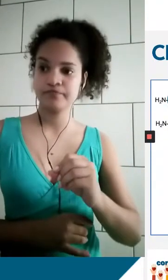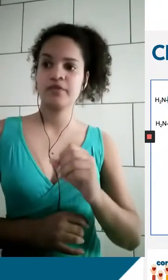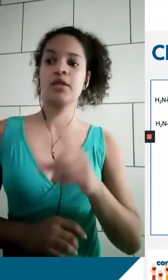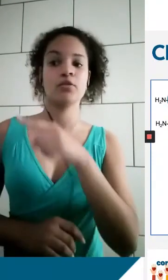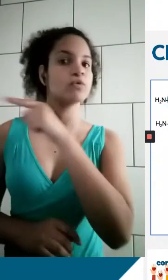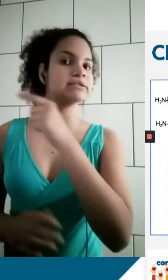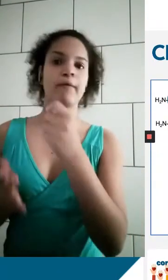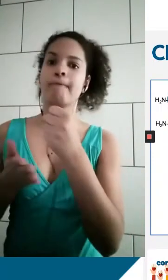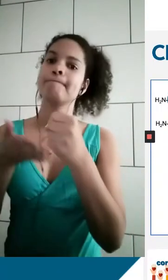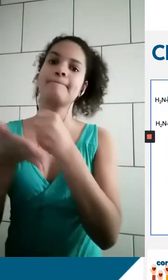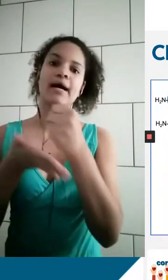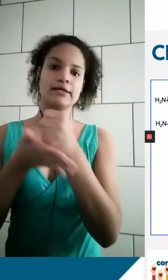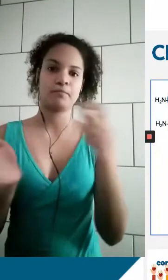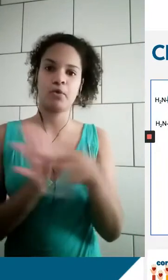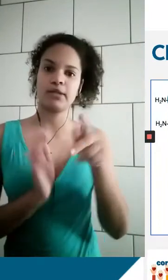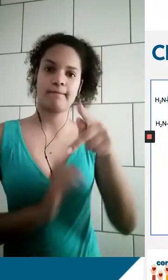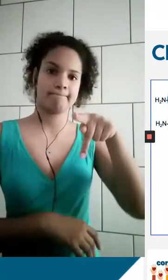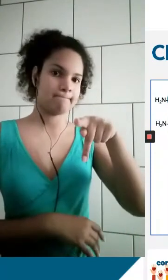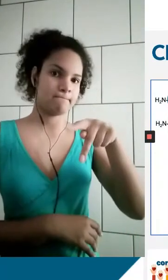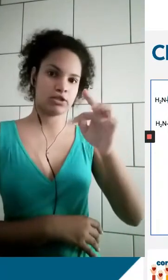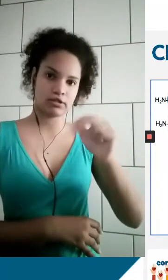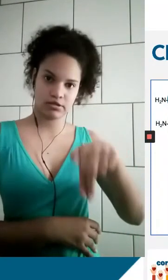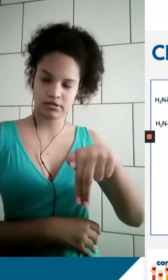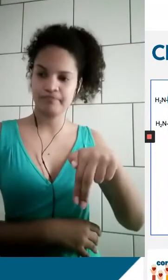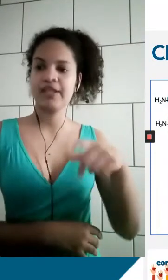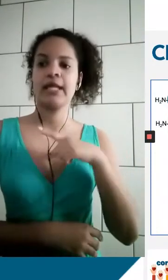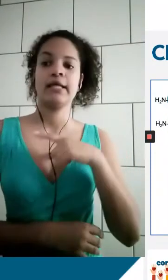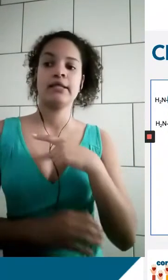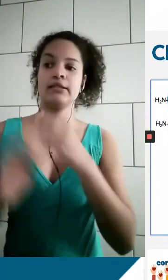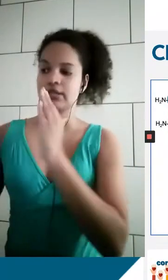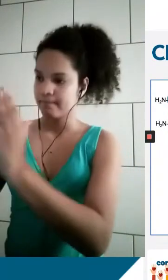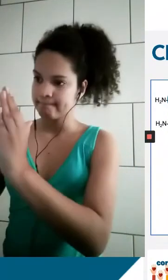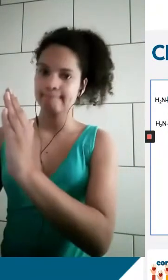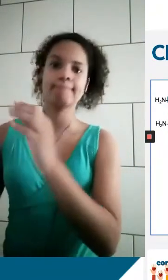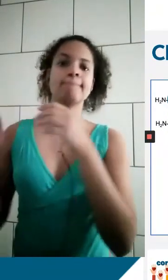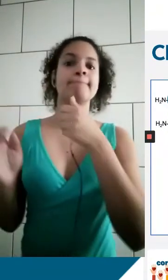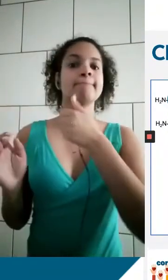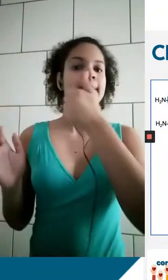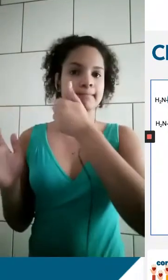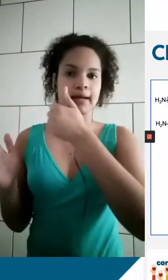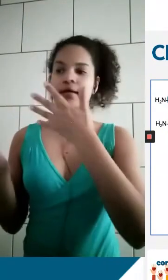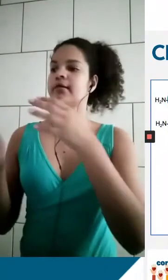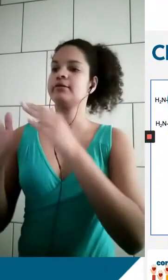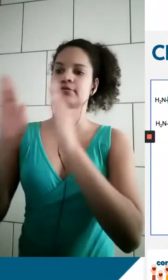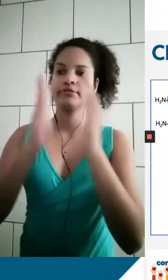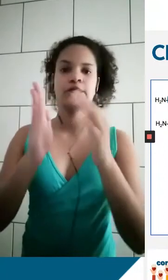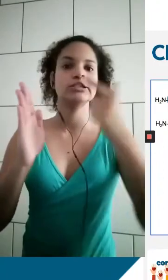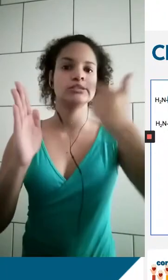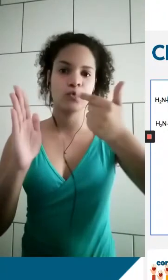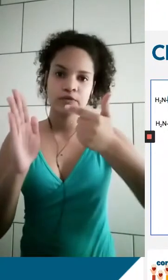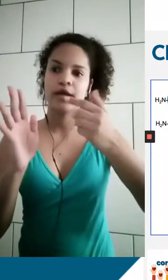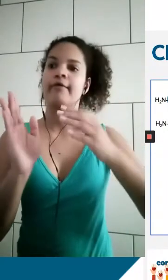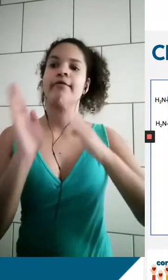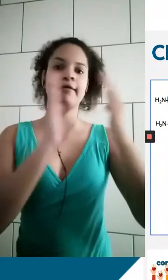estrutura primária da proteína. Você vai ter estrutura primária, pode ter estrutura secundária, estrutura terciária e até